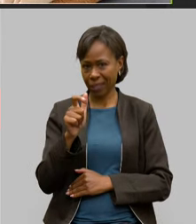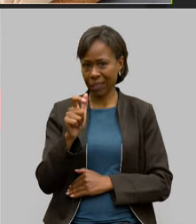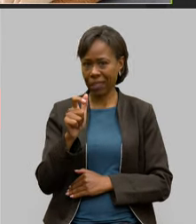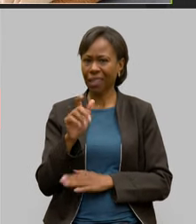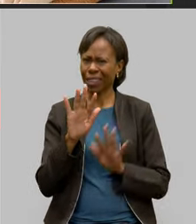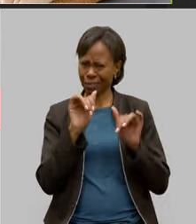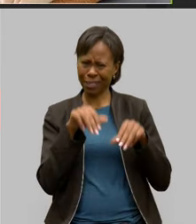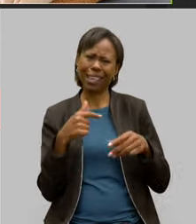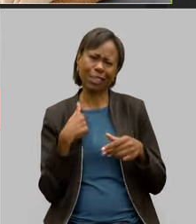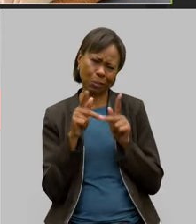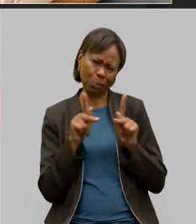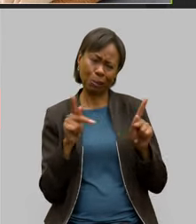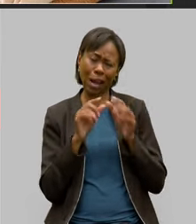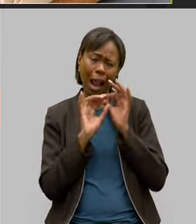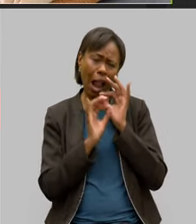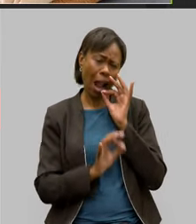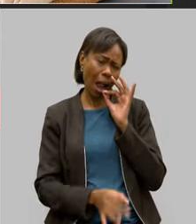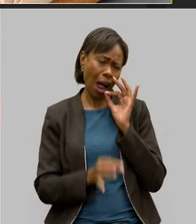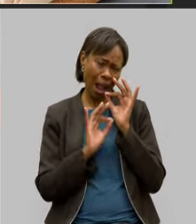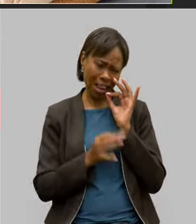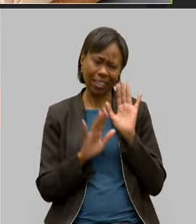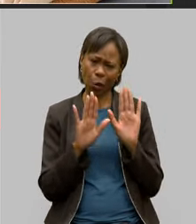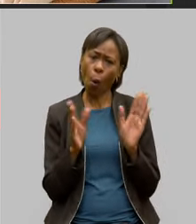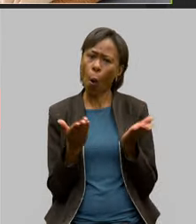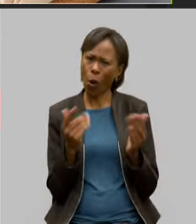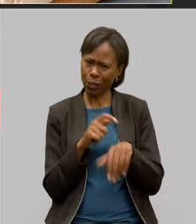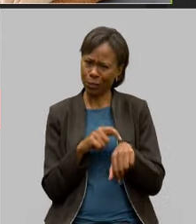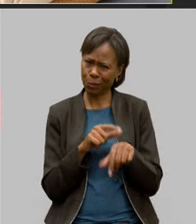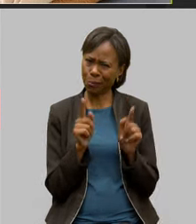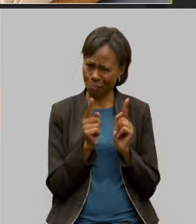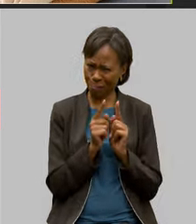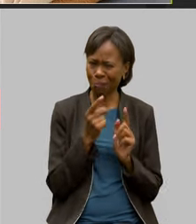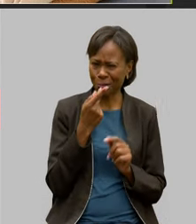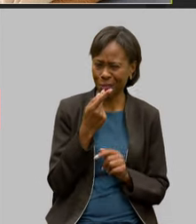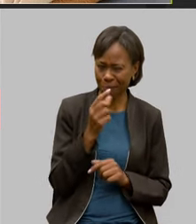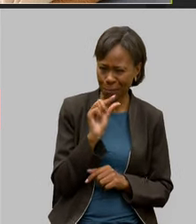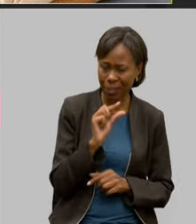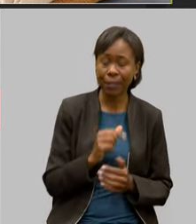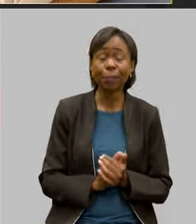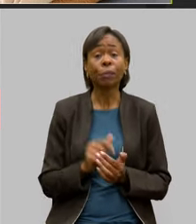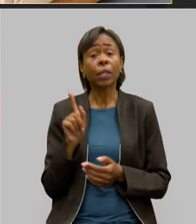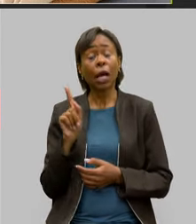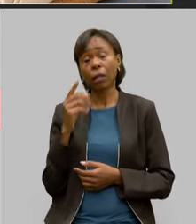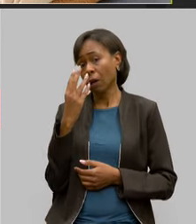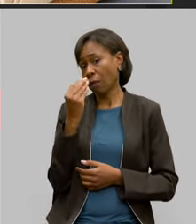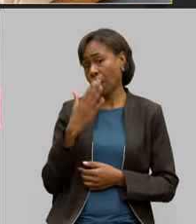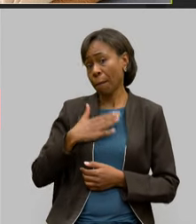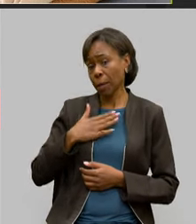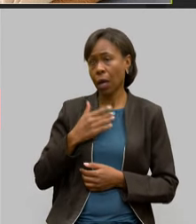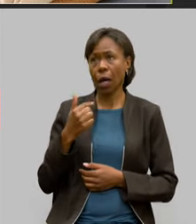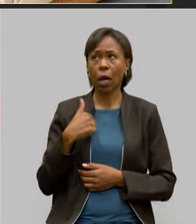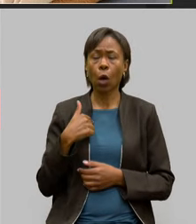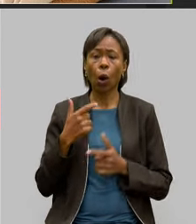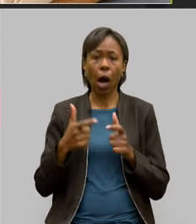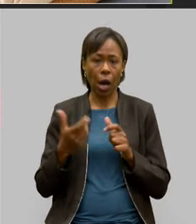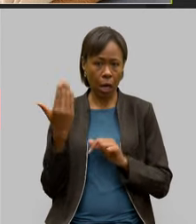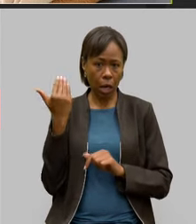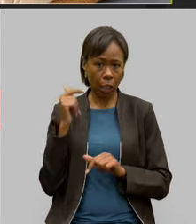professor fala muito mas eu vou falar pouco hoje mas essa foto é minha eu estava em Praga